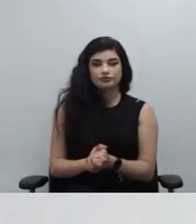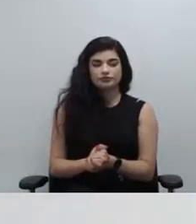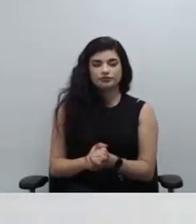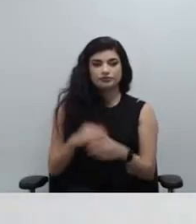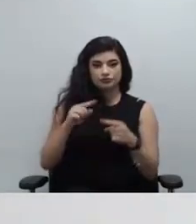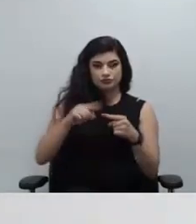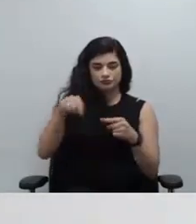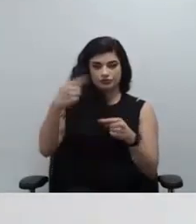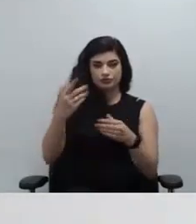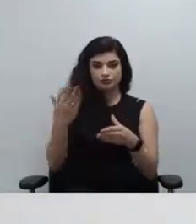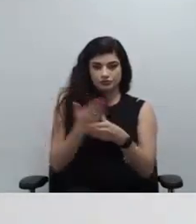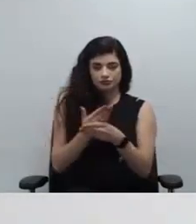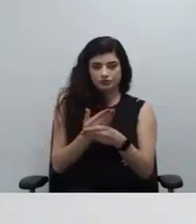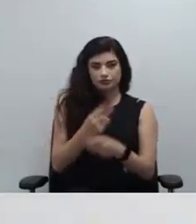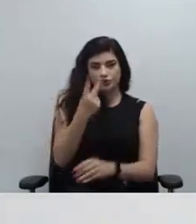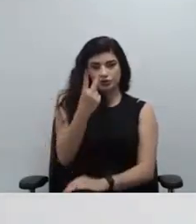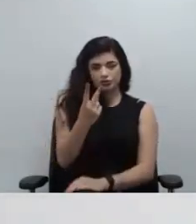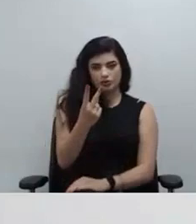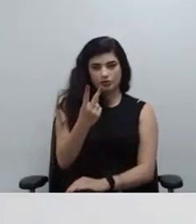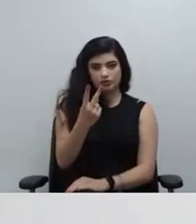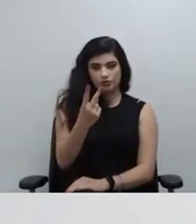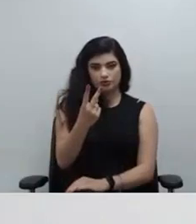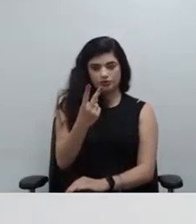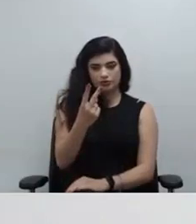Próximo processo, número